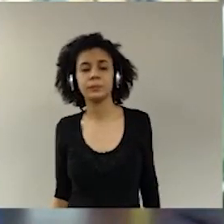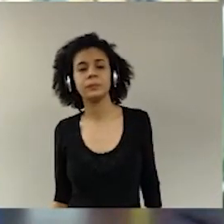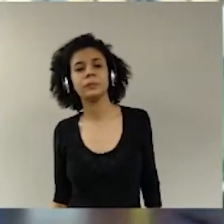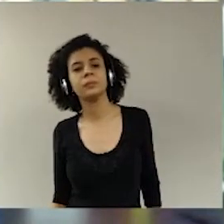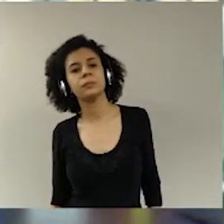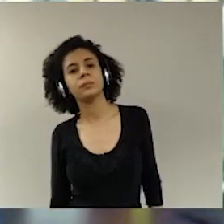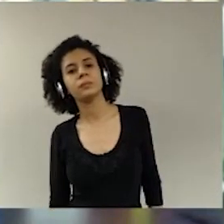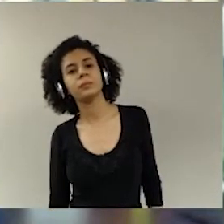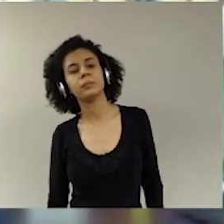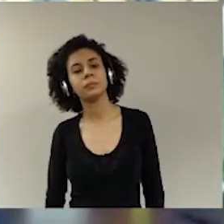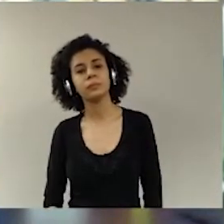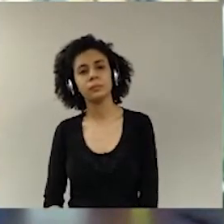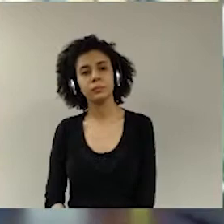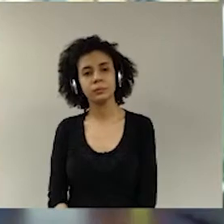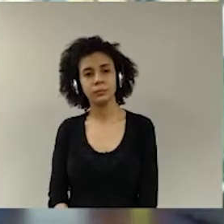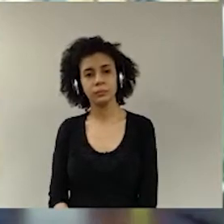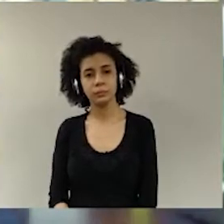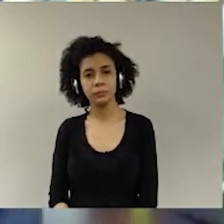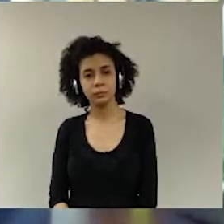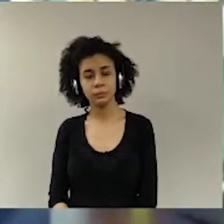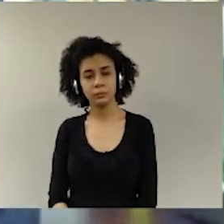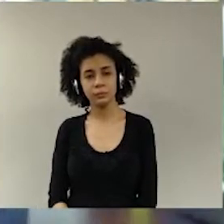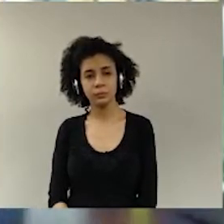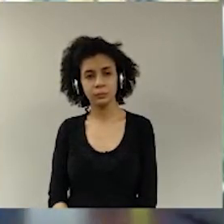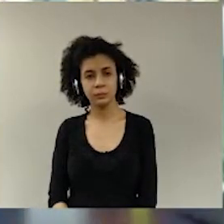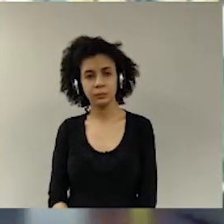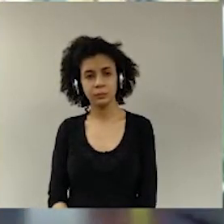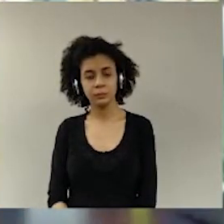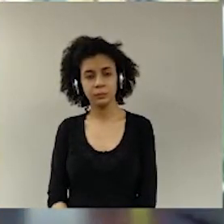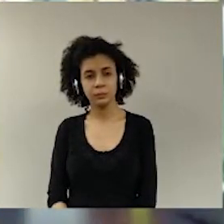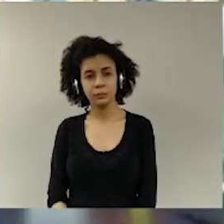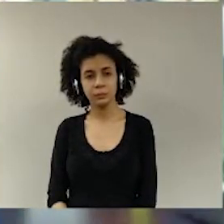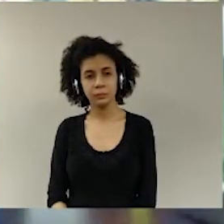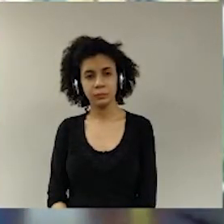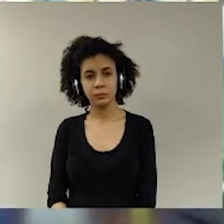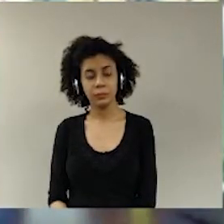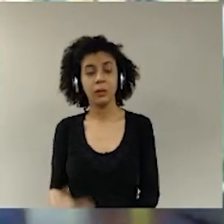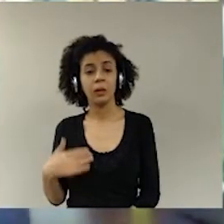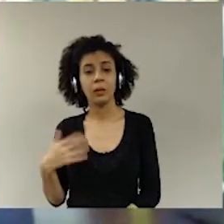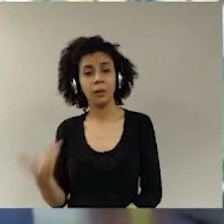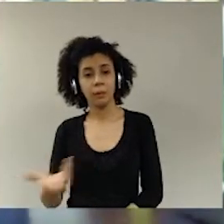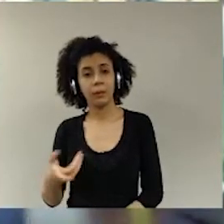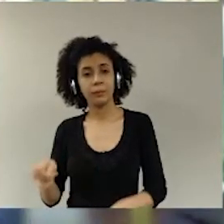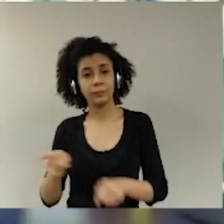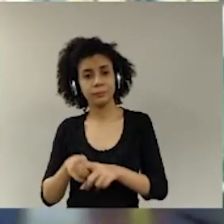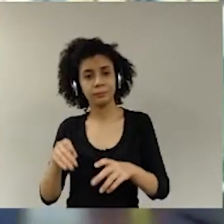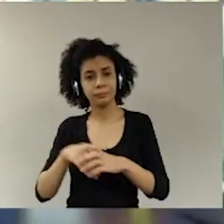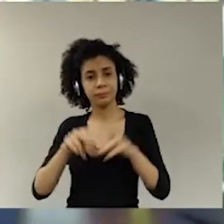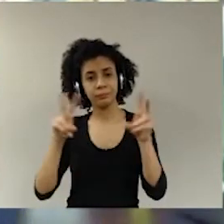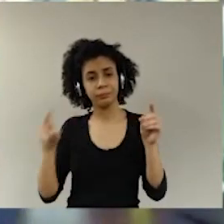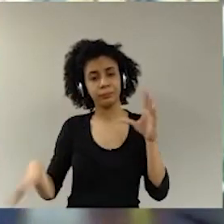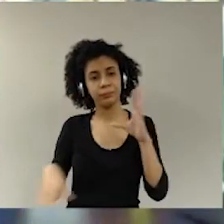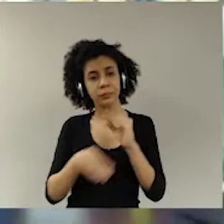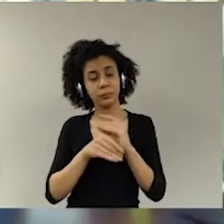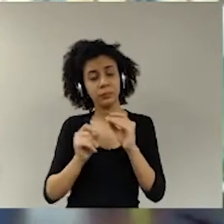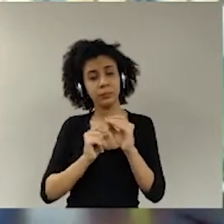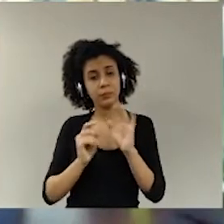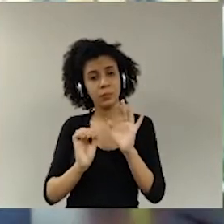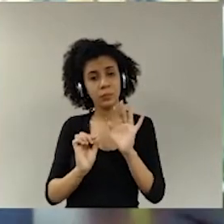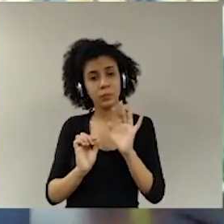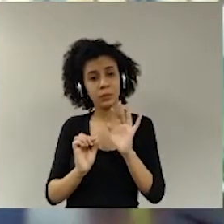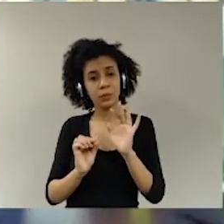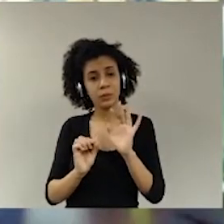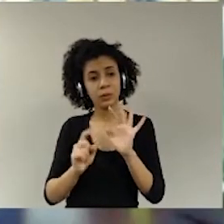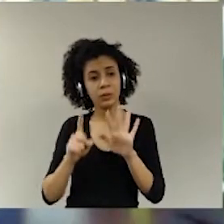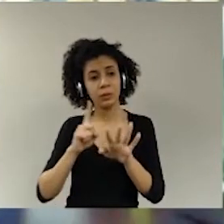Eu queria também, dentro da temática que foi proposta, fazer uma abordagem